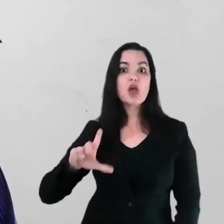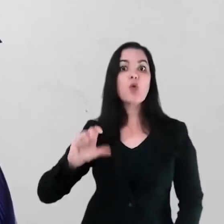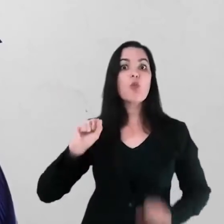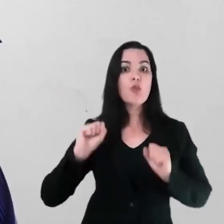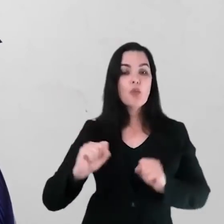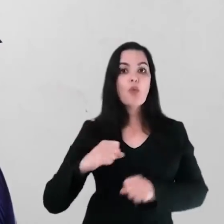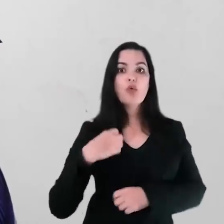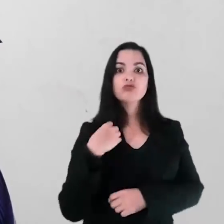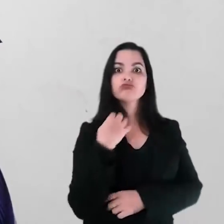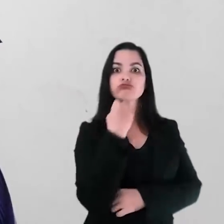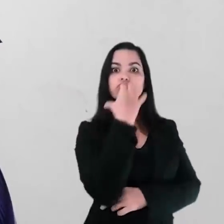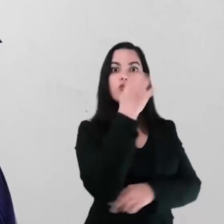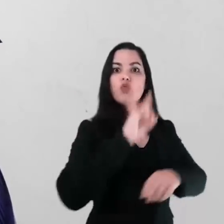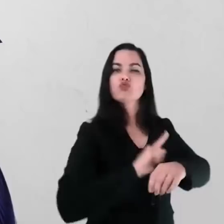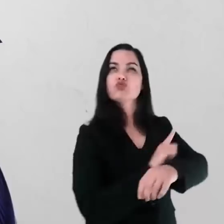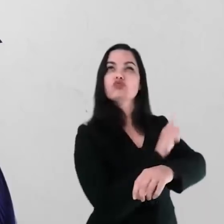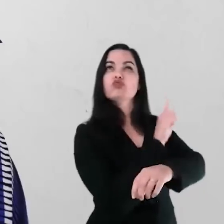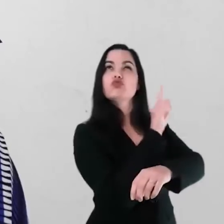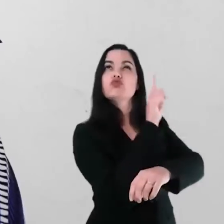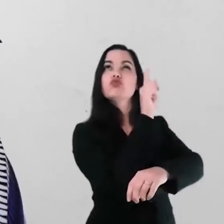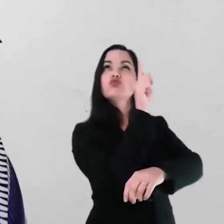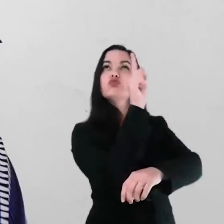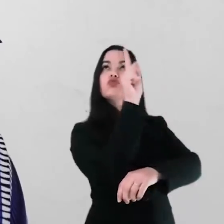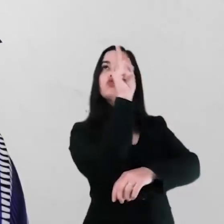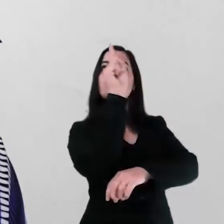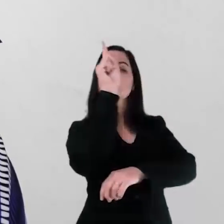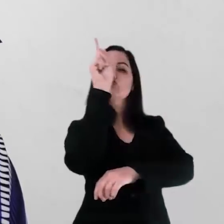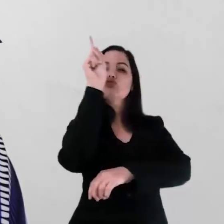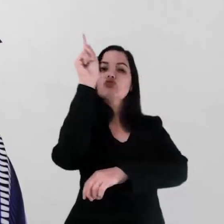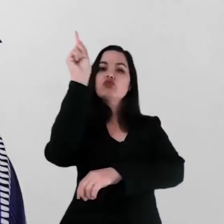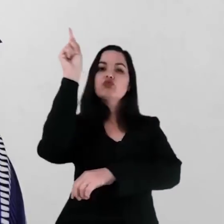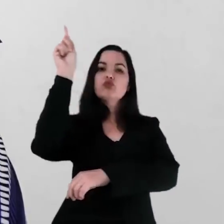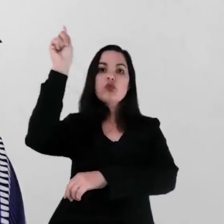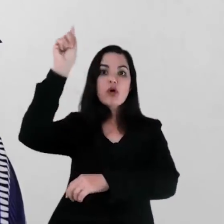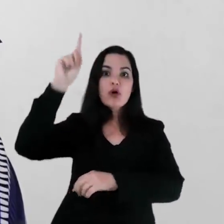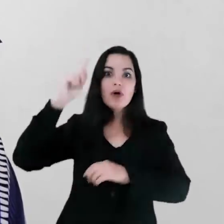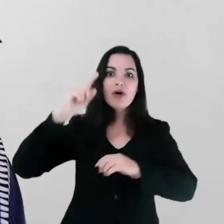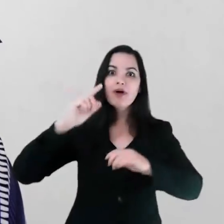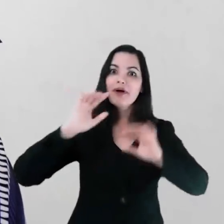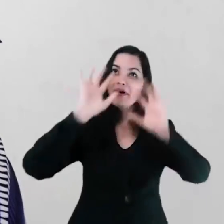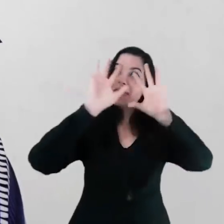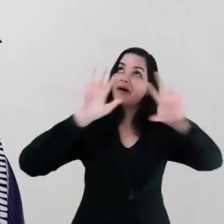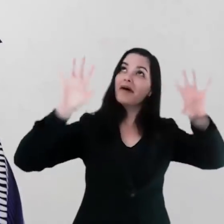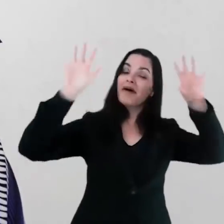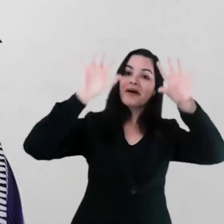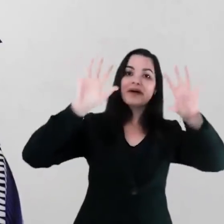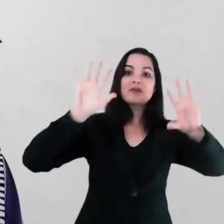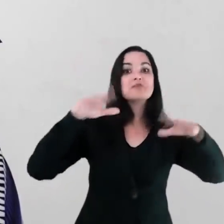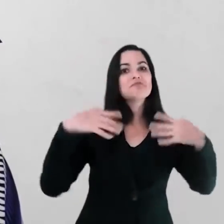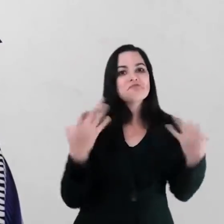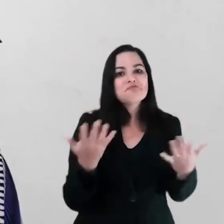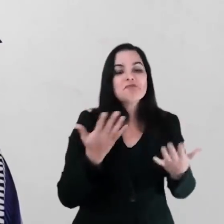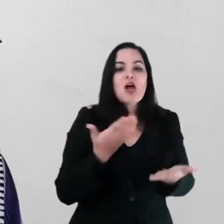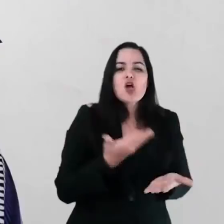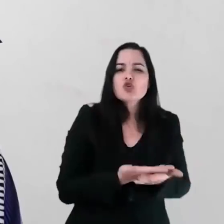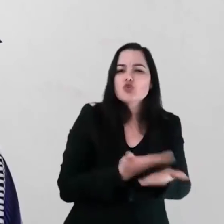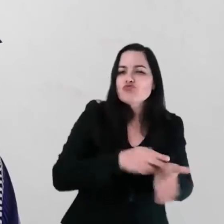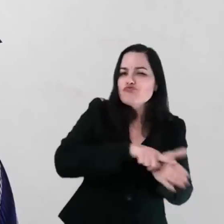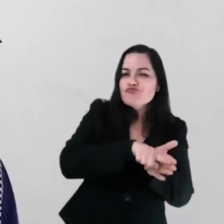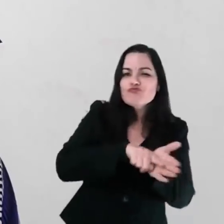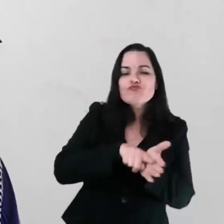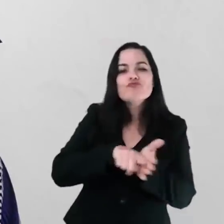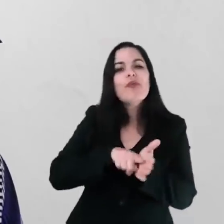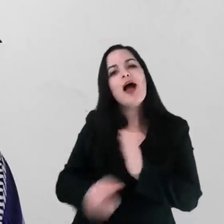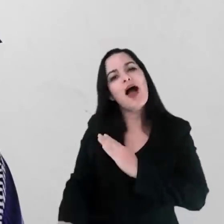mesmo, é muita coisa legal, não é mesmo? E são esses estudos, então, que nos permitem ter essas teorias